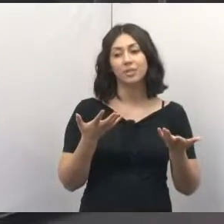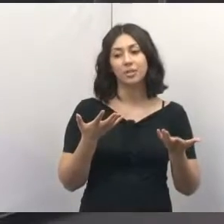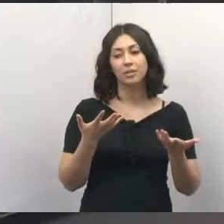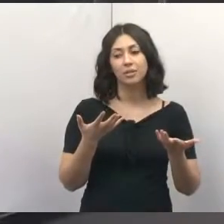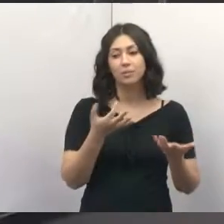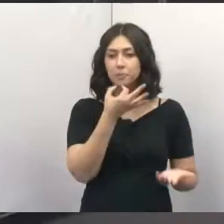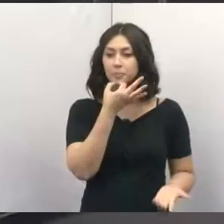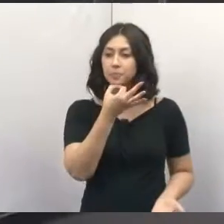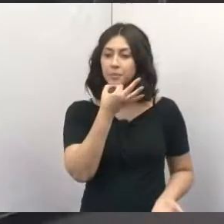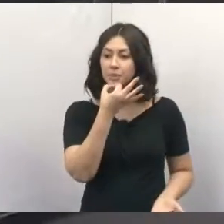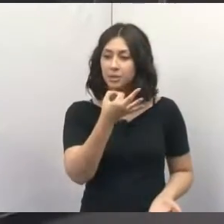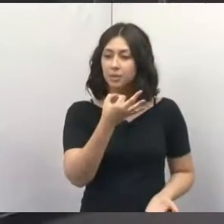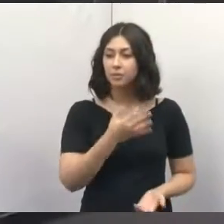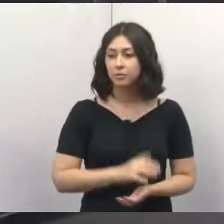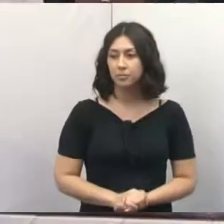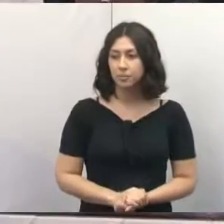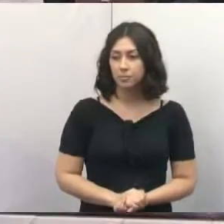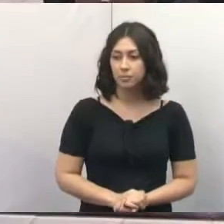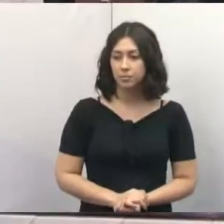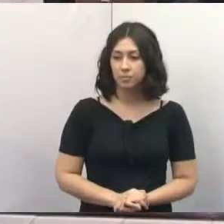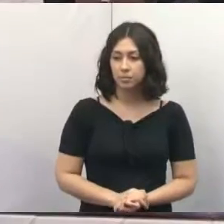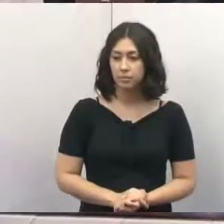deixar aqui a minha opinião. O